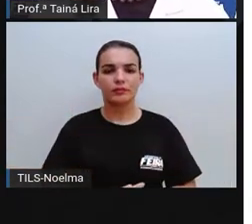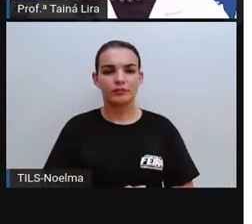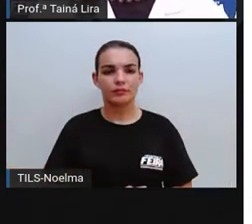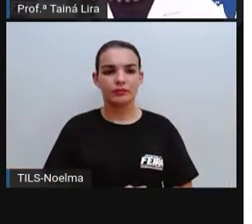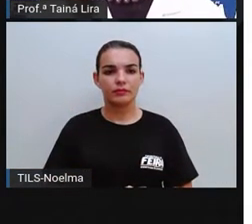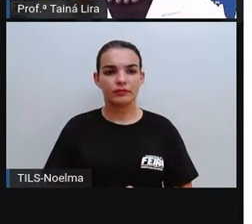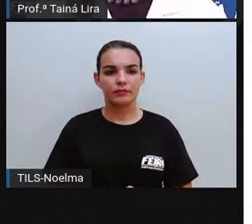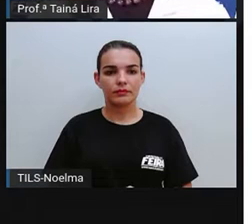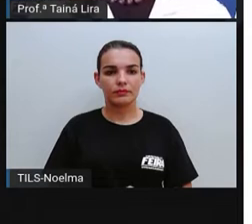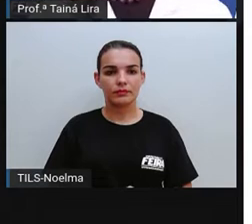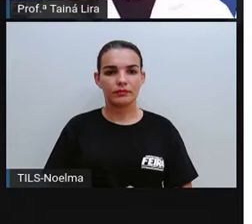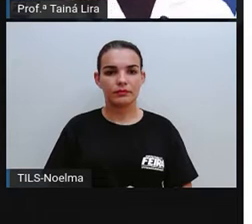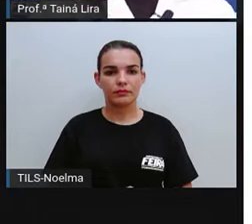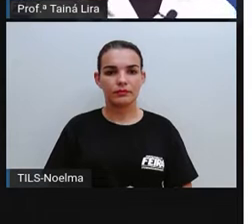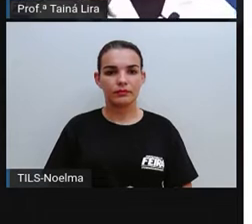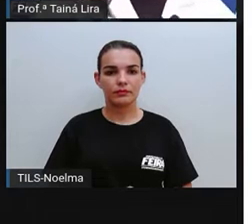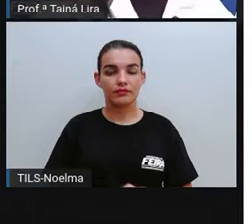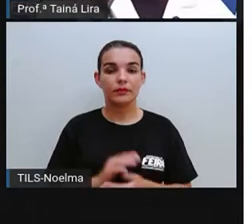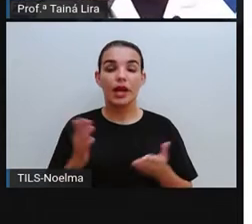bom?